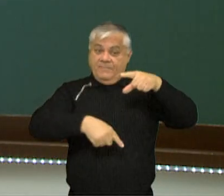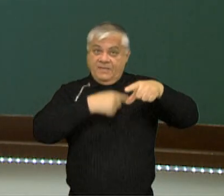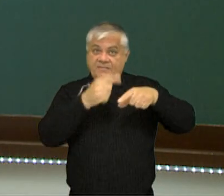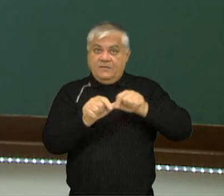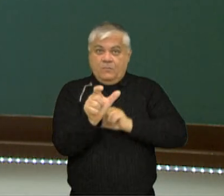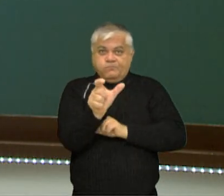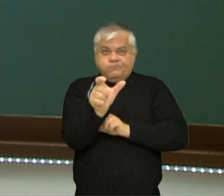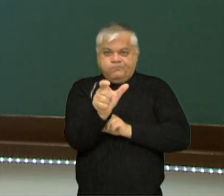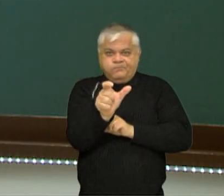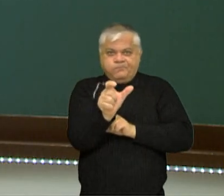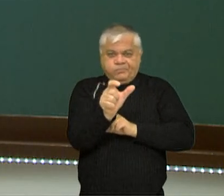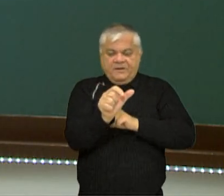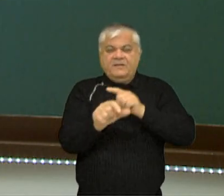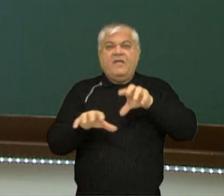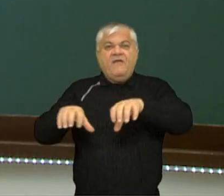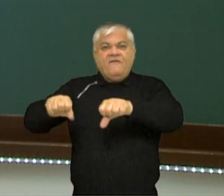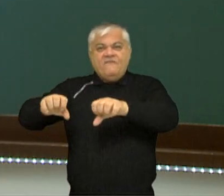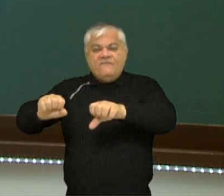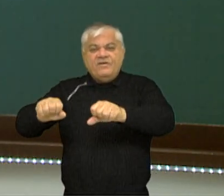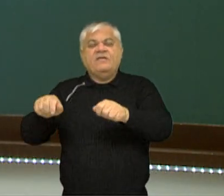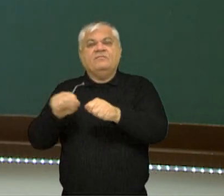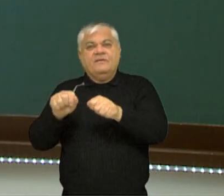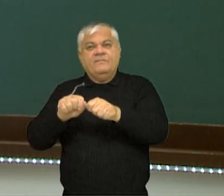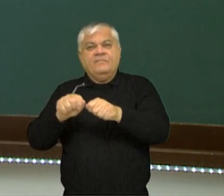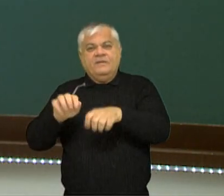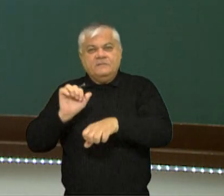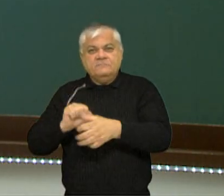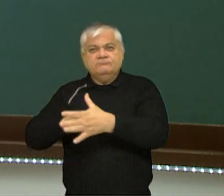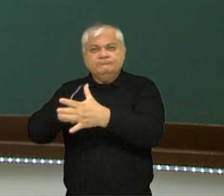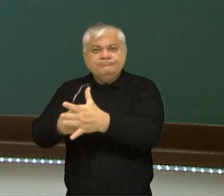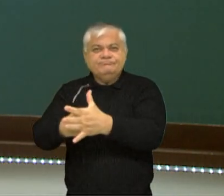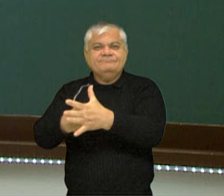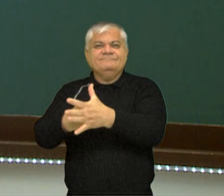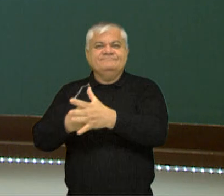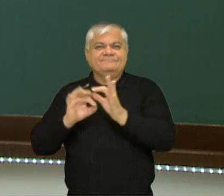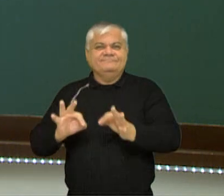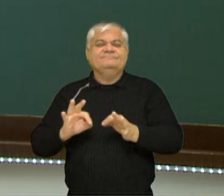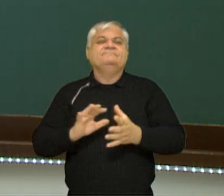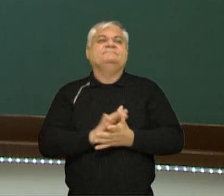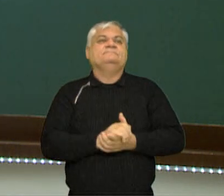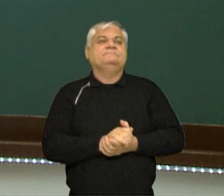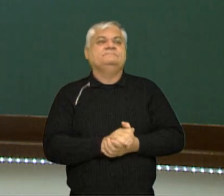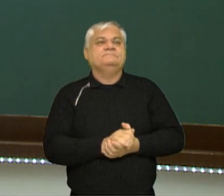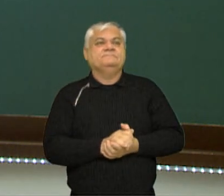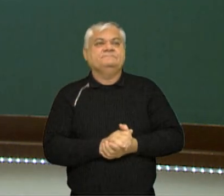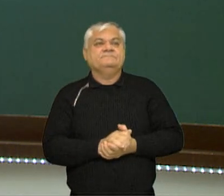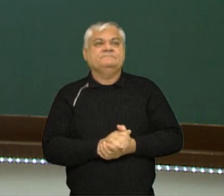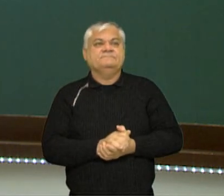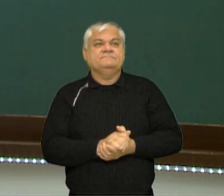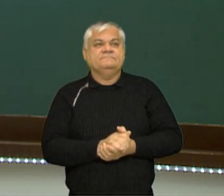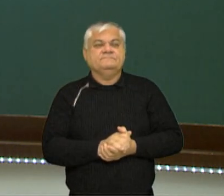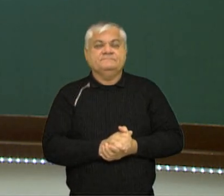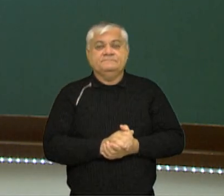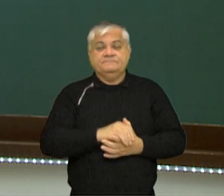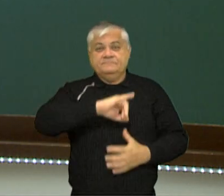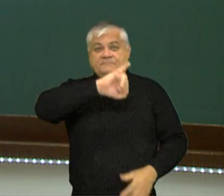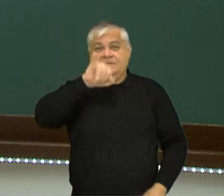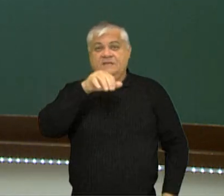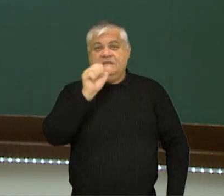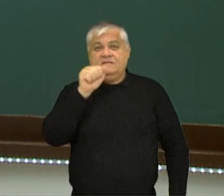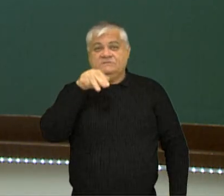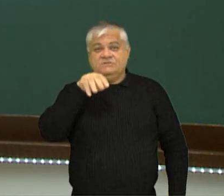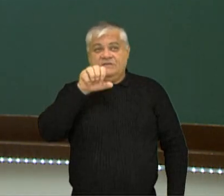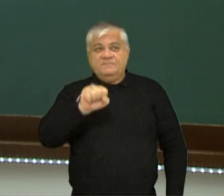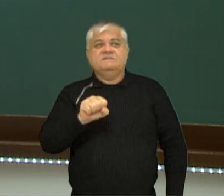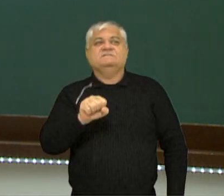largos e os freios tiveram que realmente travar as rodas, tá? James Phelan Scott